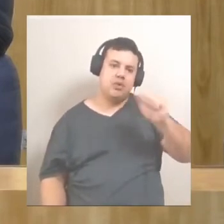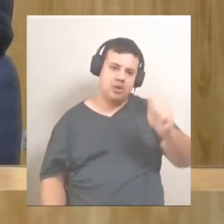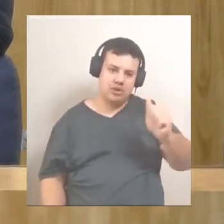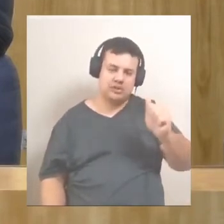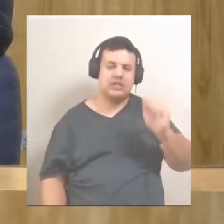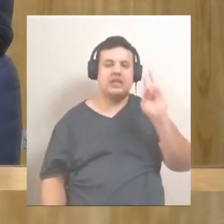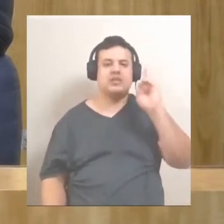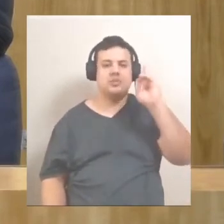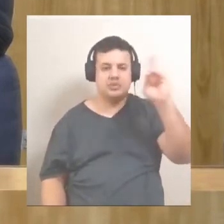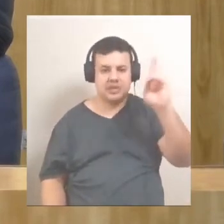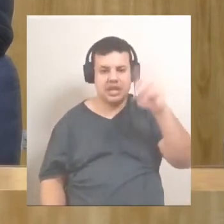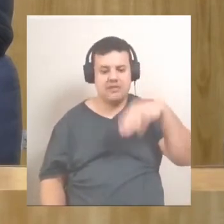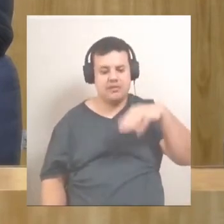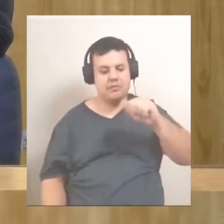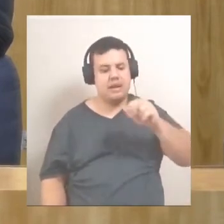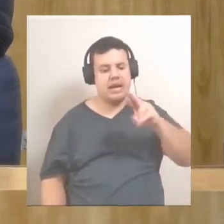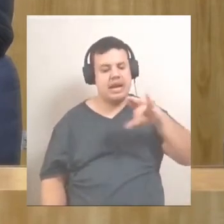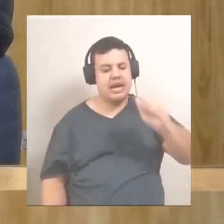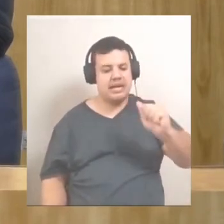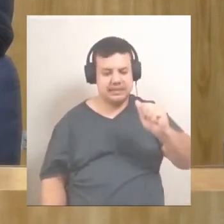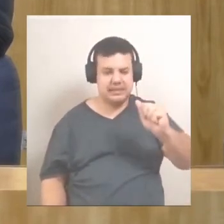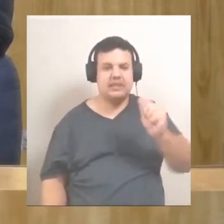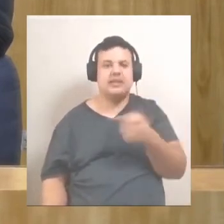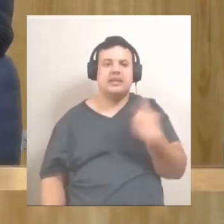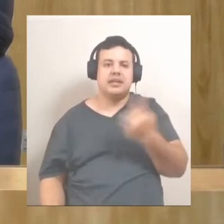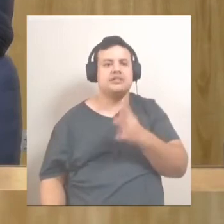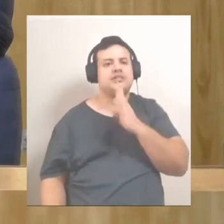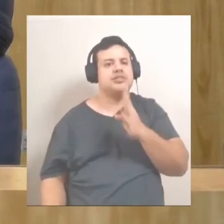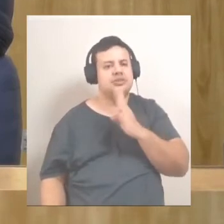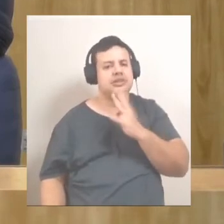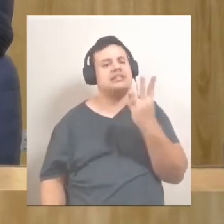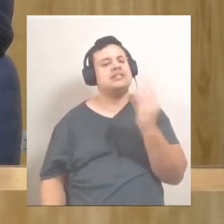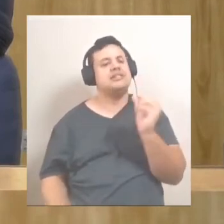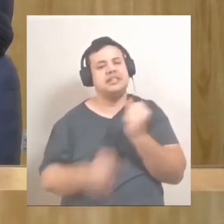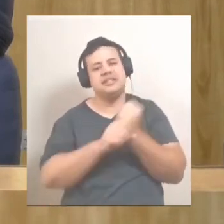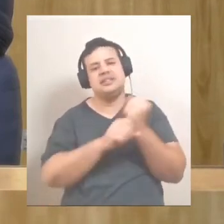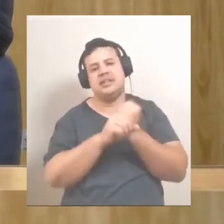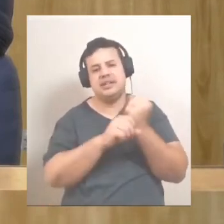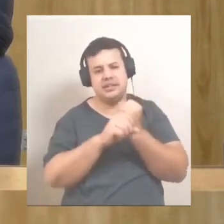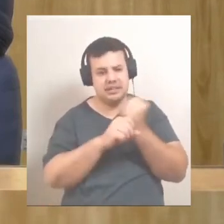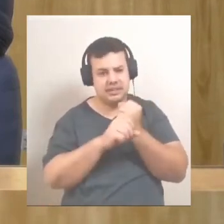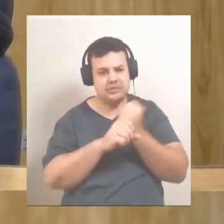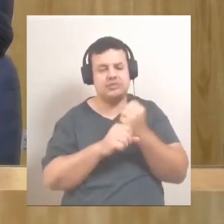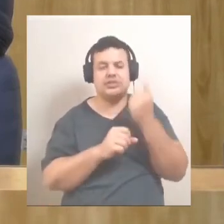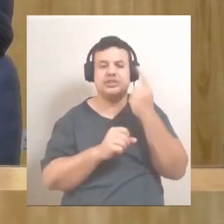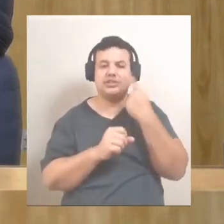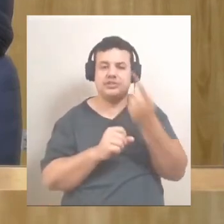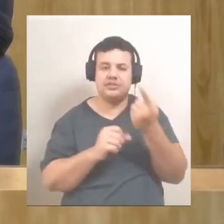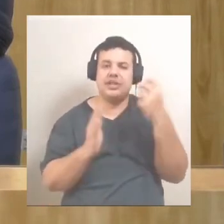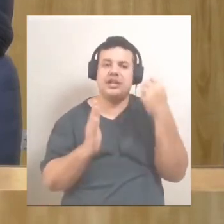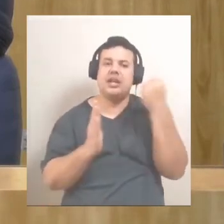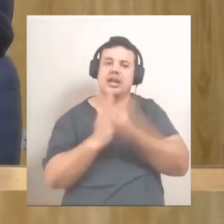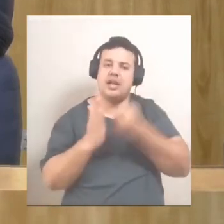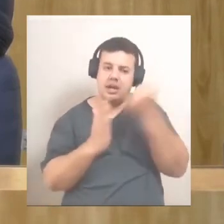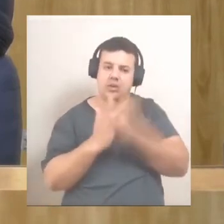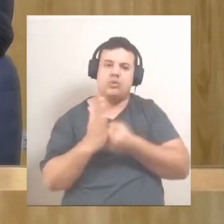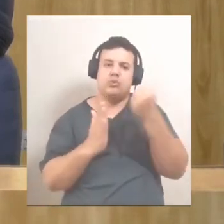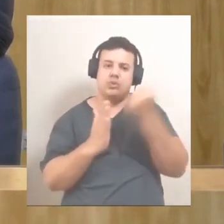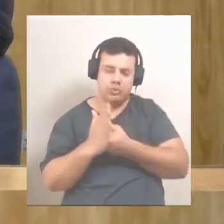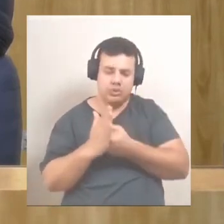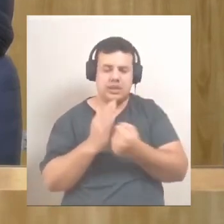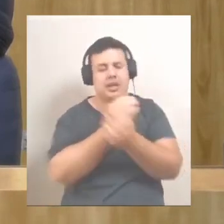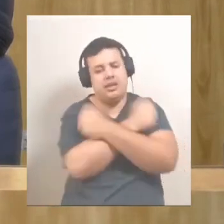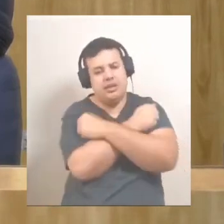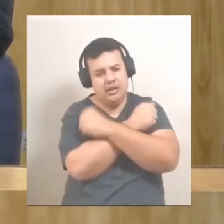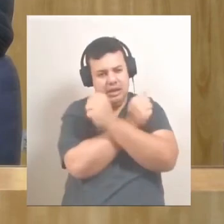querida amiga Márcia Janota, Márcia, que a gente conhece há quase 30 anos. A gente vê a luta. Karina, leva o nosso abraço